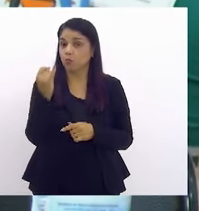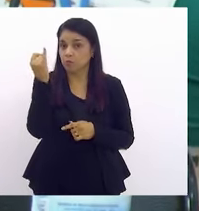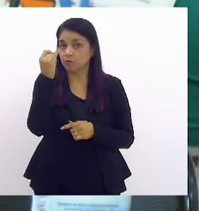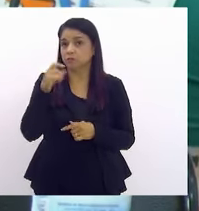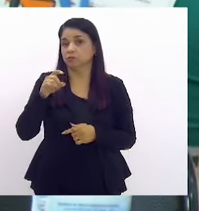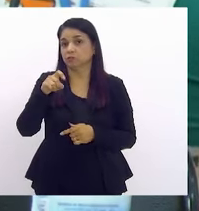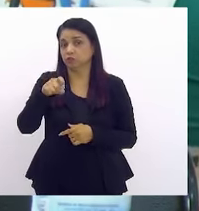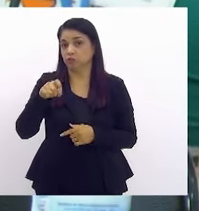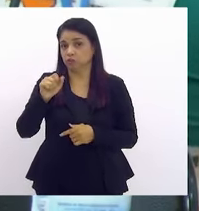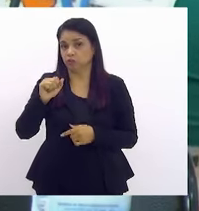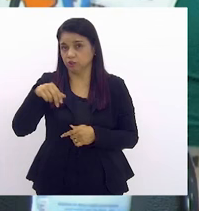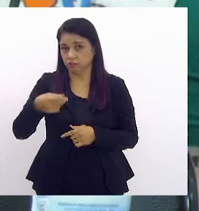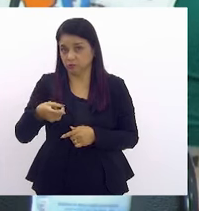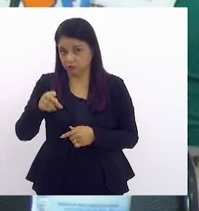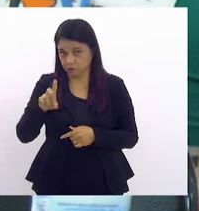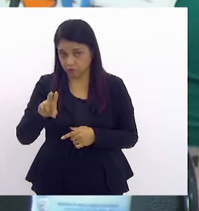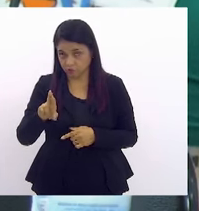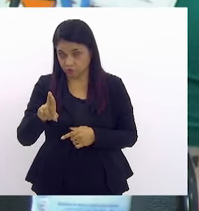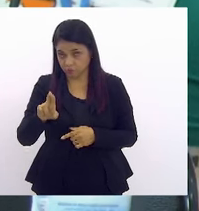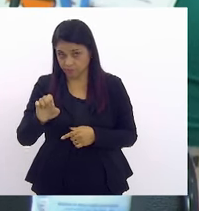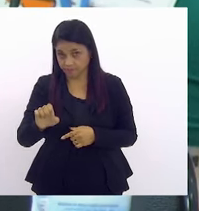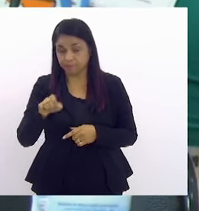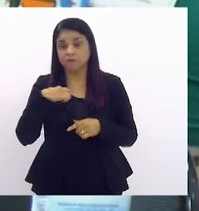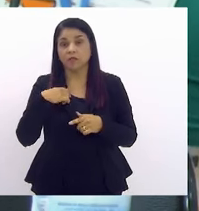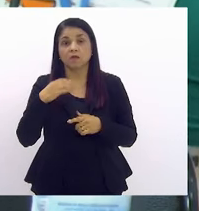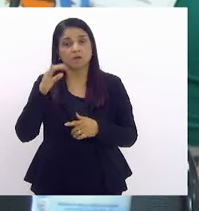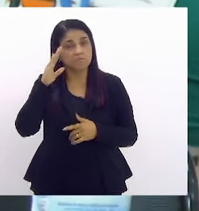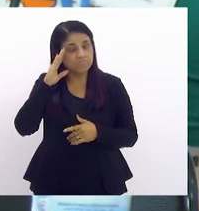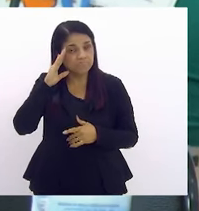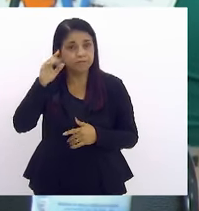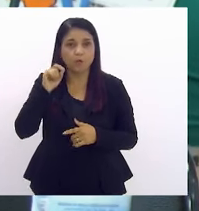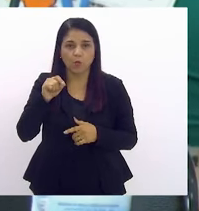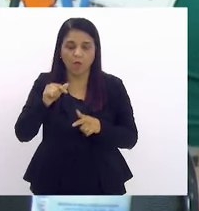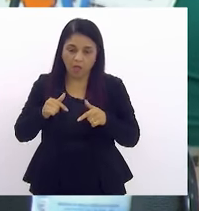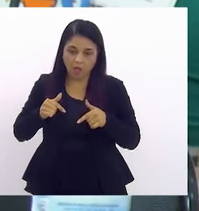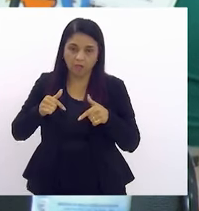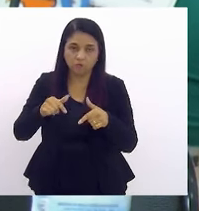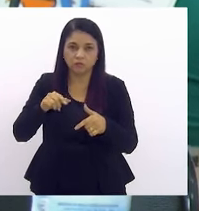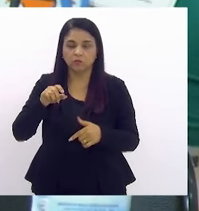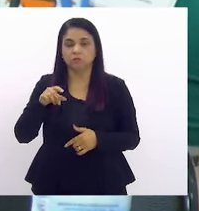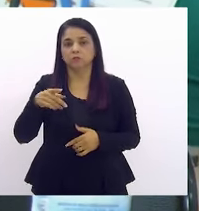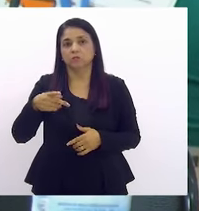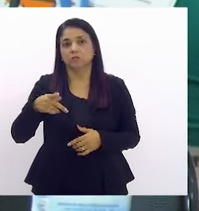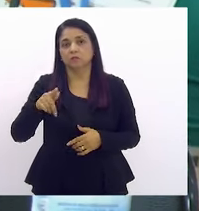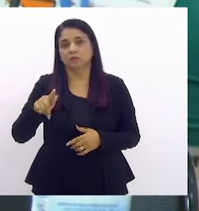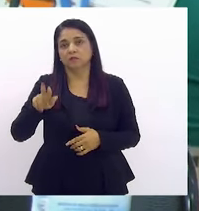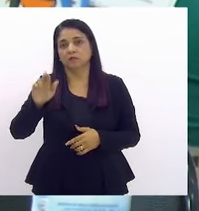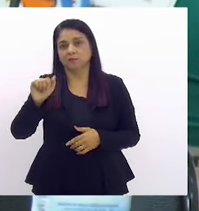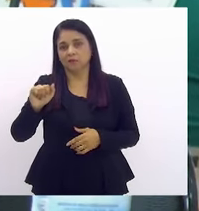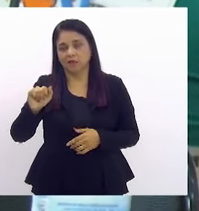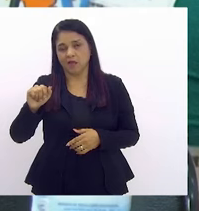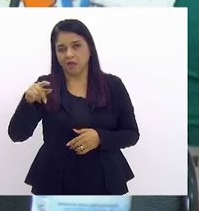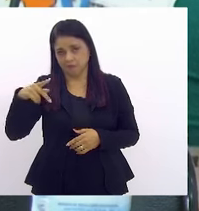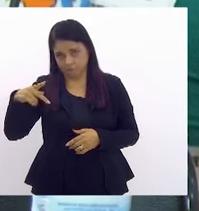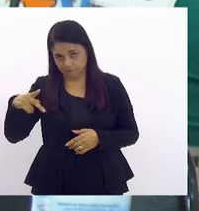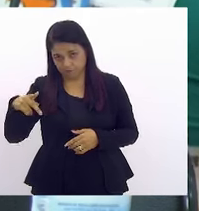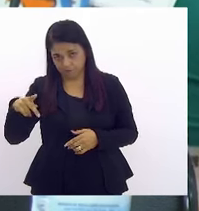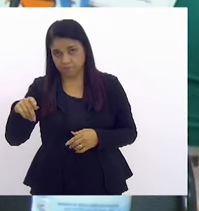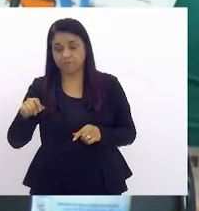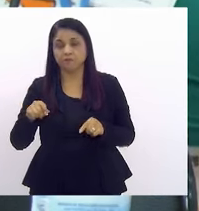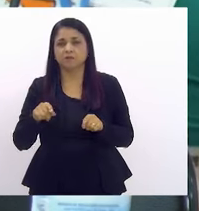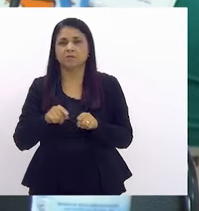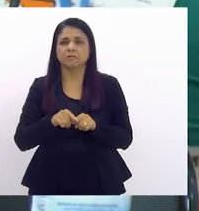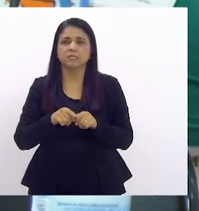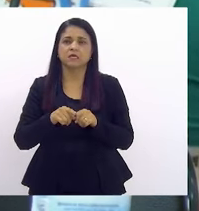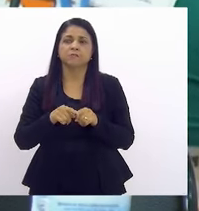gente destacar que, além da atuação do GATS, que vai se intensificar a partir desse decreto, né, que desburocratiza um pouco